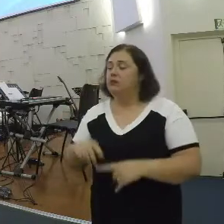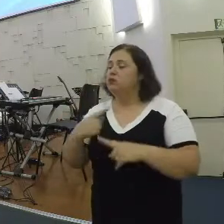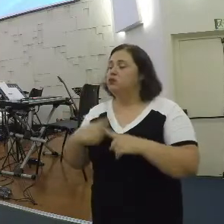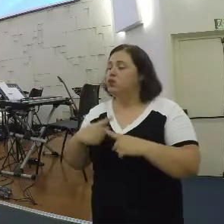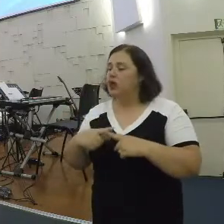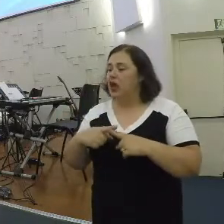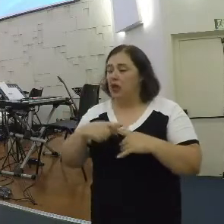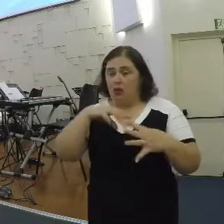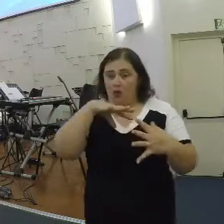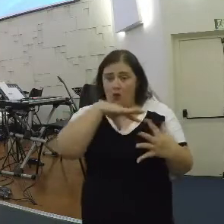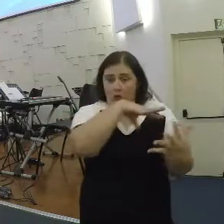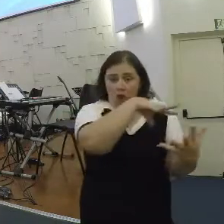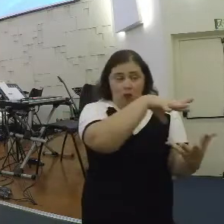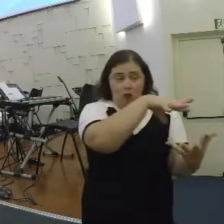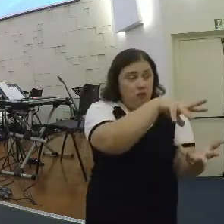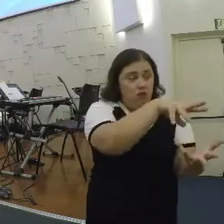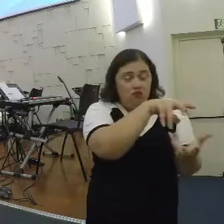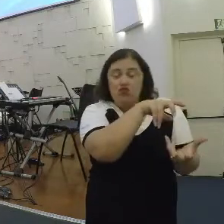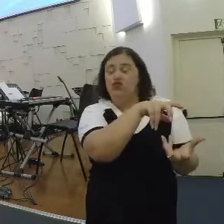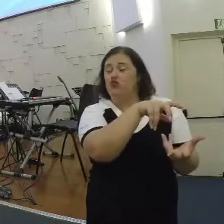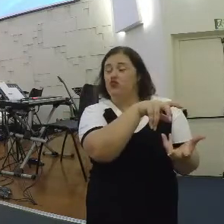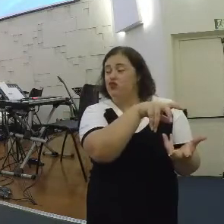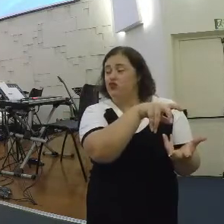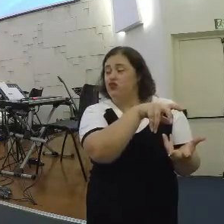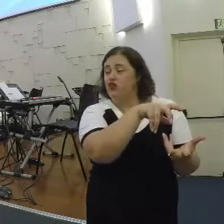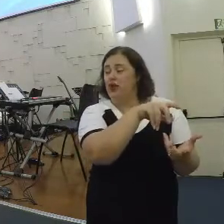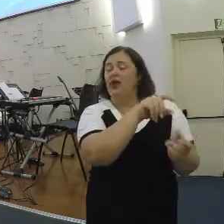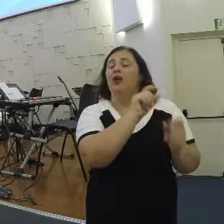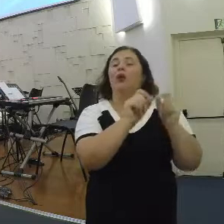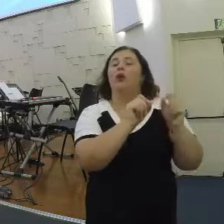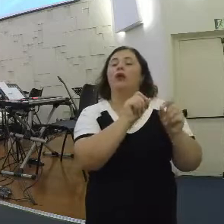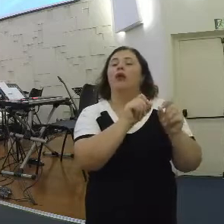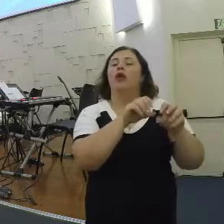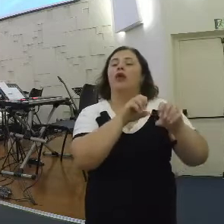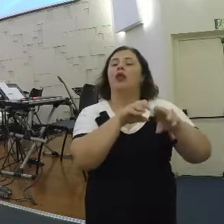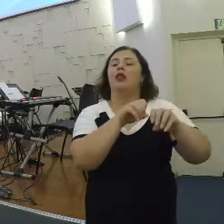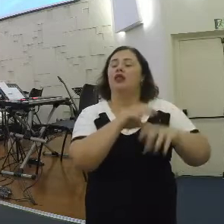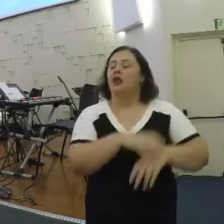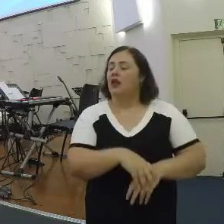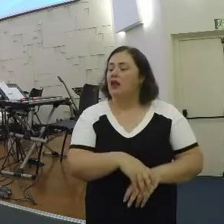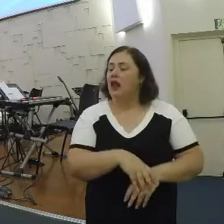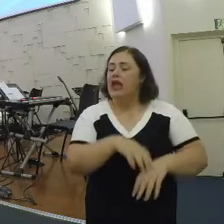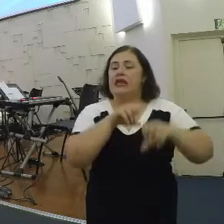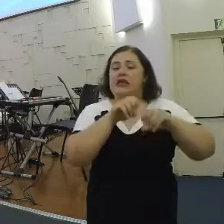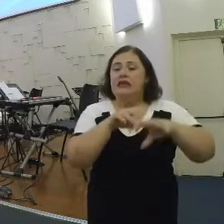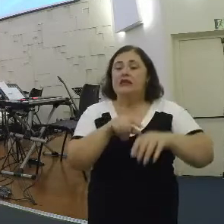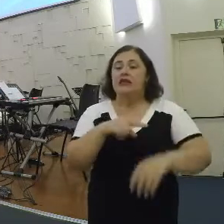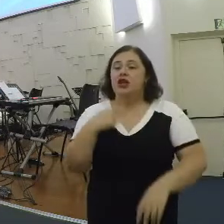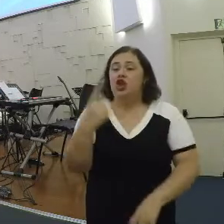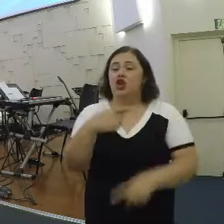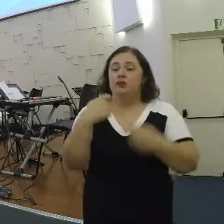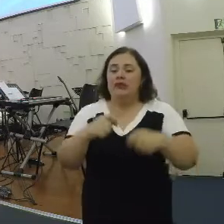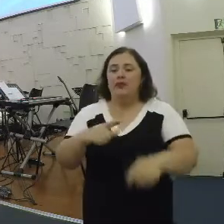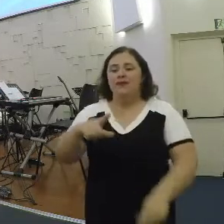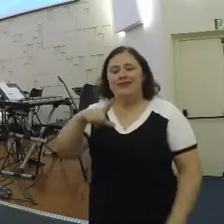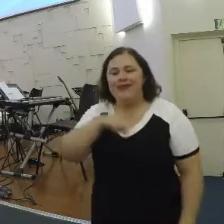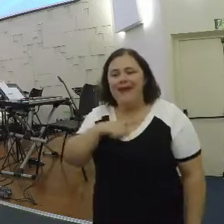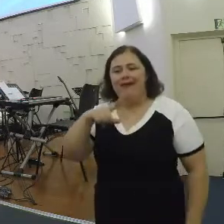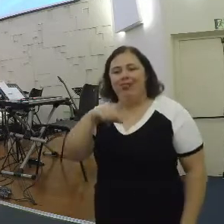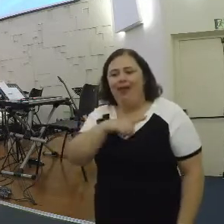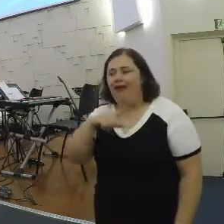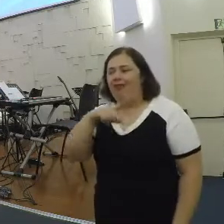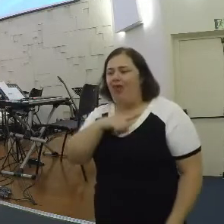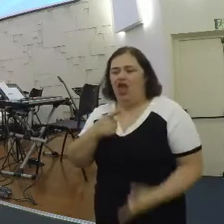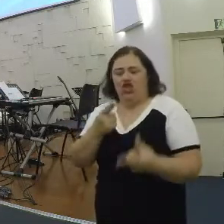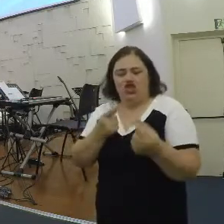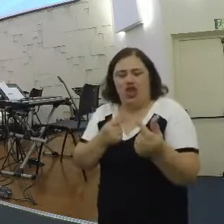possibilidade de você perder influência, dinheiro, valores dessa vida, você poderá se afastar do evangelho e deixar de frutificar. E aí eu